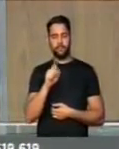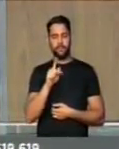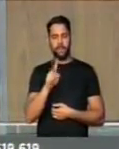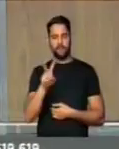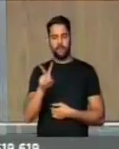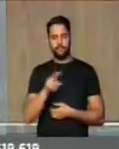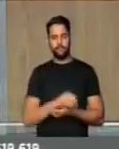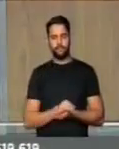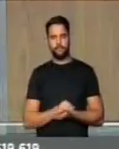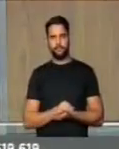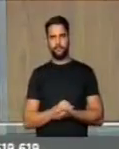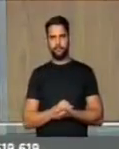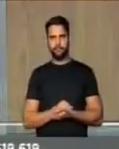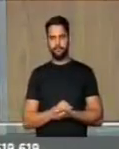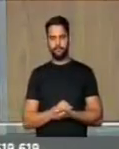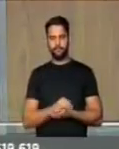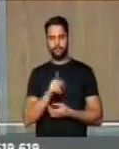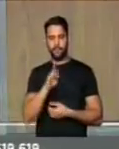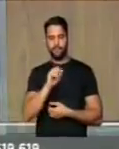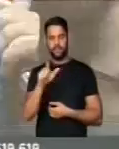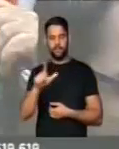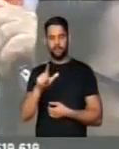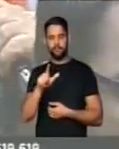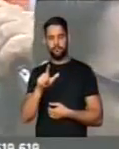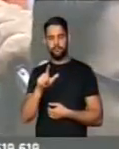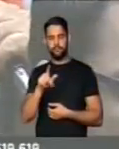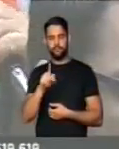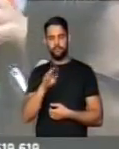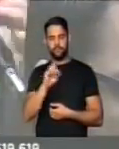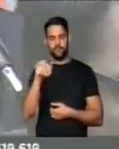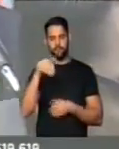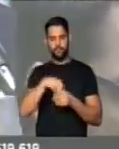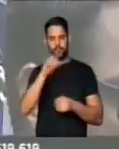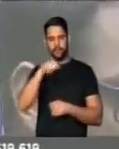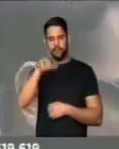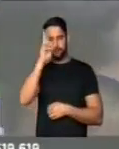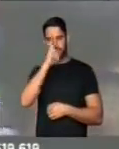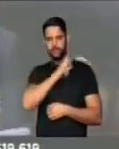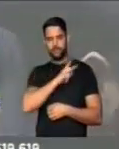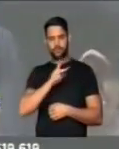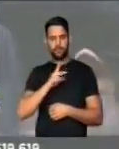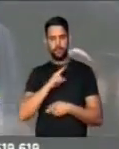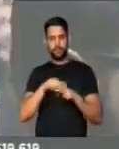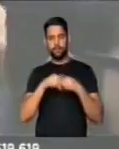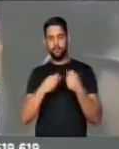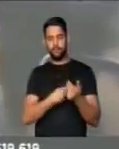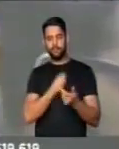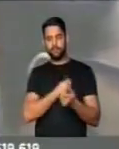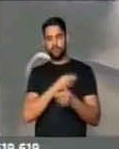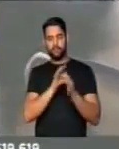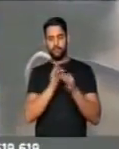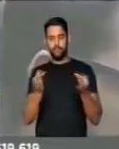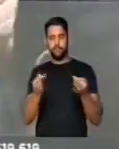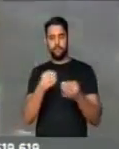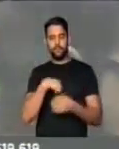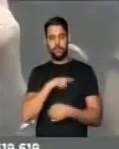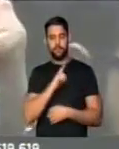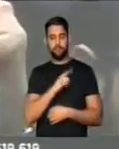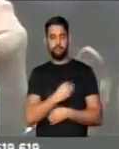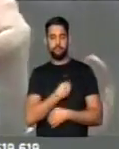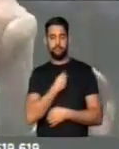PV. PSOL. Pessoal vota sim, senhor presidente. Uma razão muito simples. Se